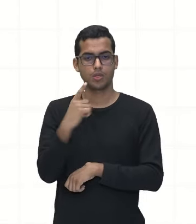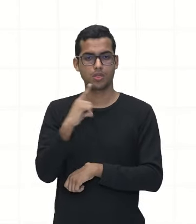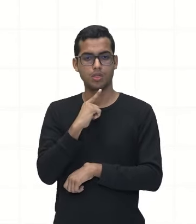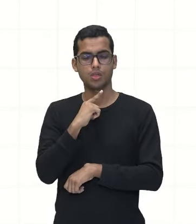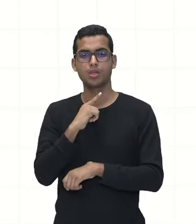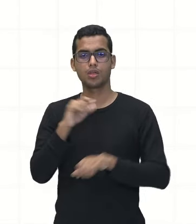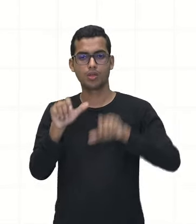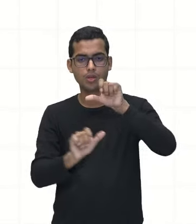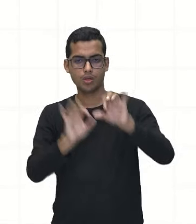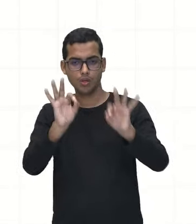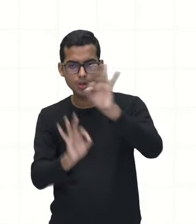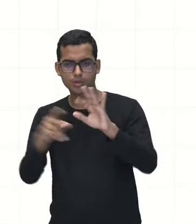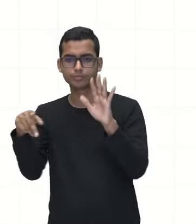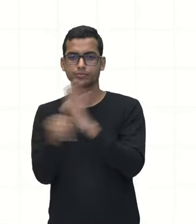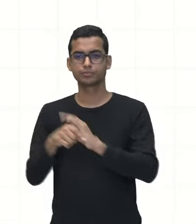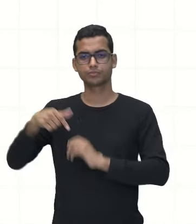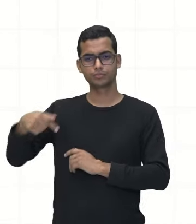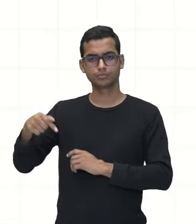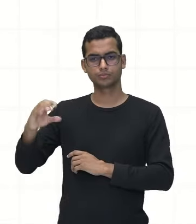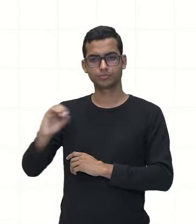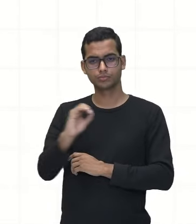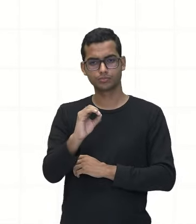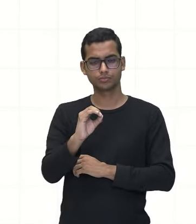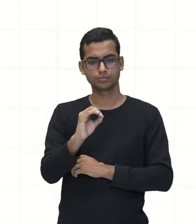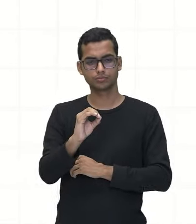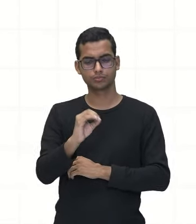37, o número